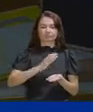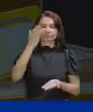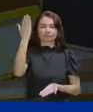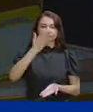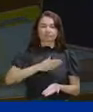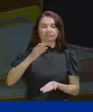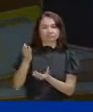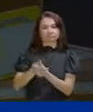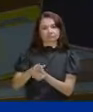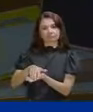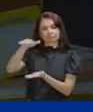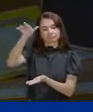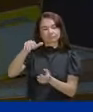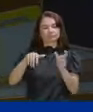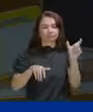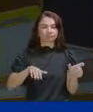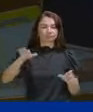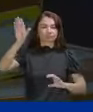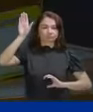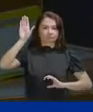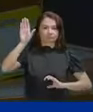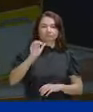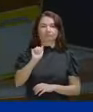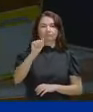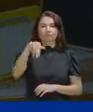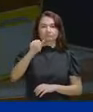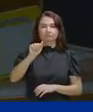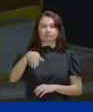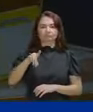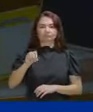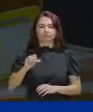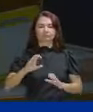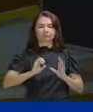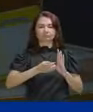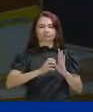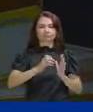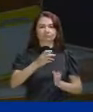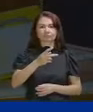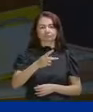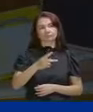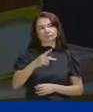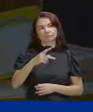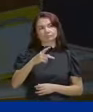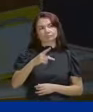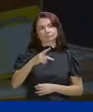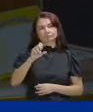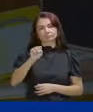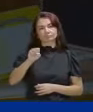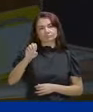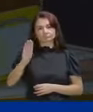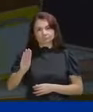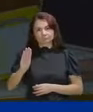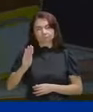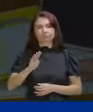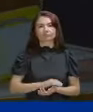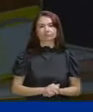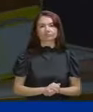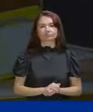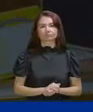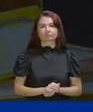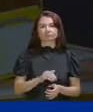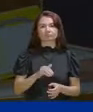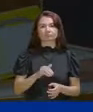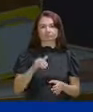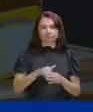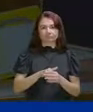contas finais da candidata Amanda Cavalcante Jardim, do Partido Social Democrático, PSD, referente à